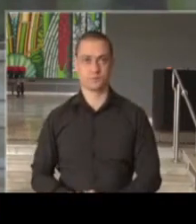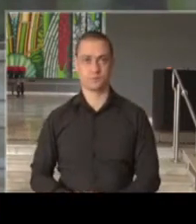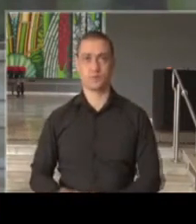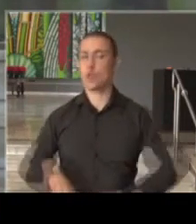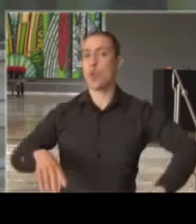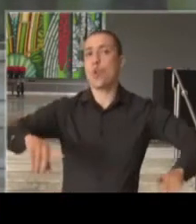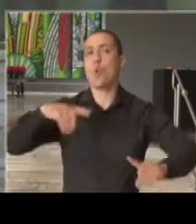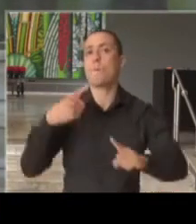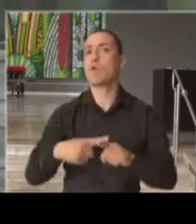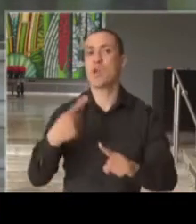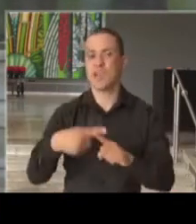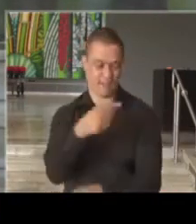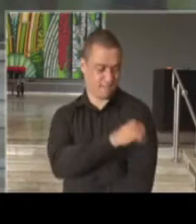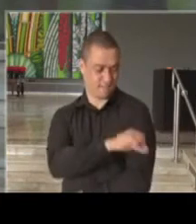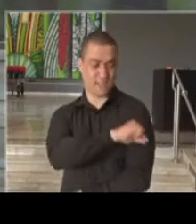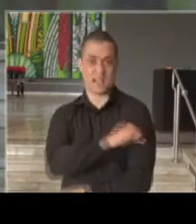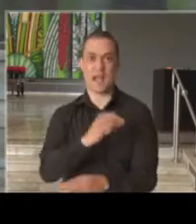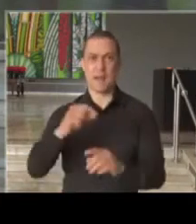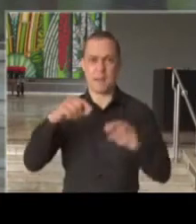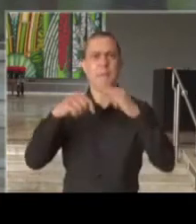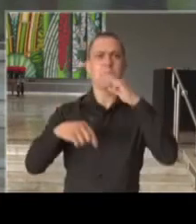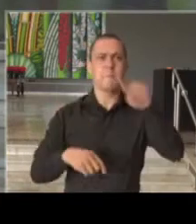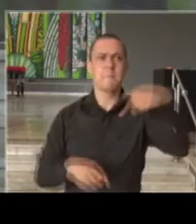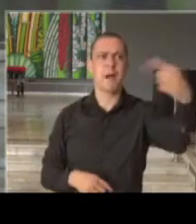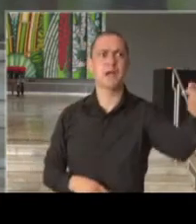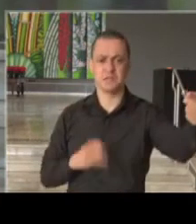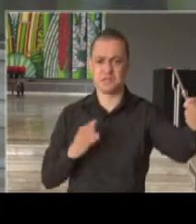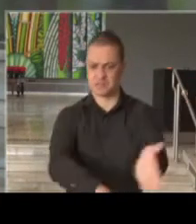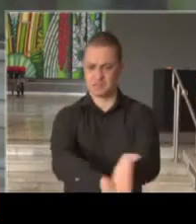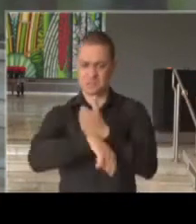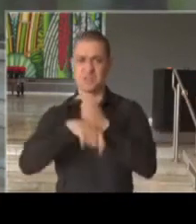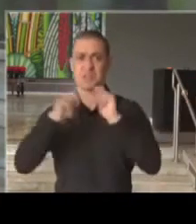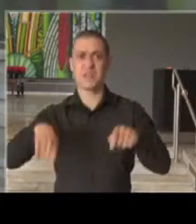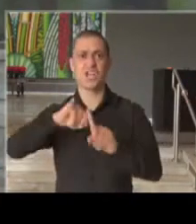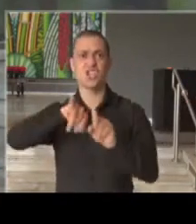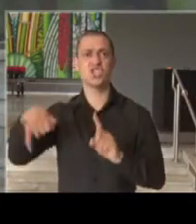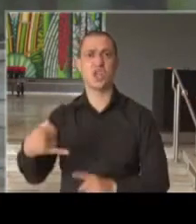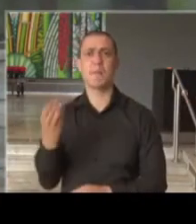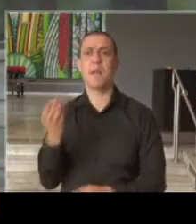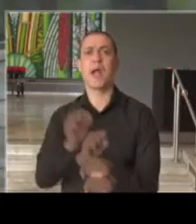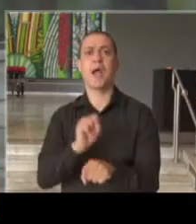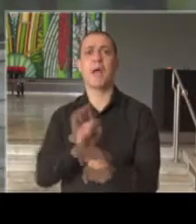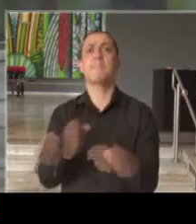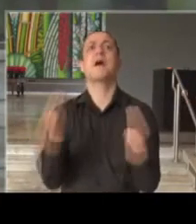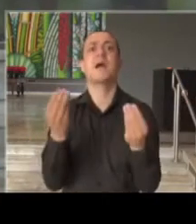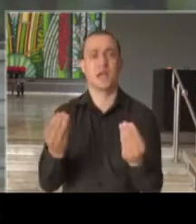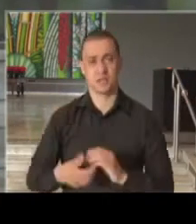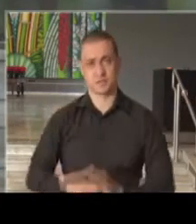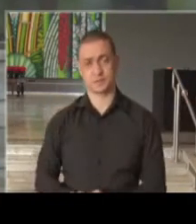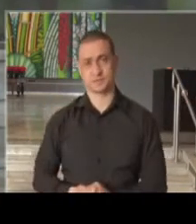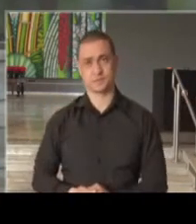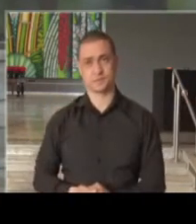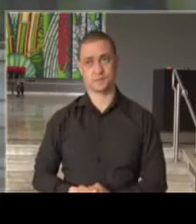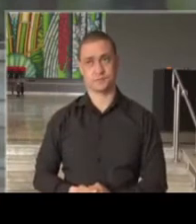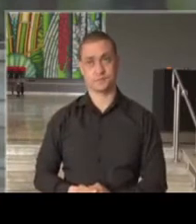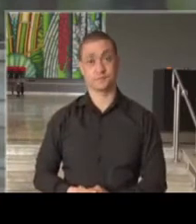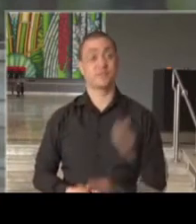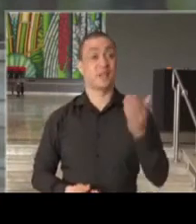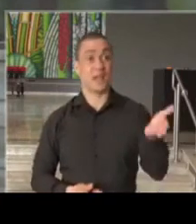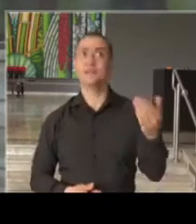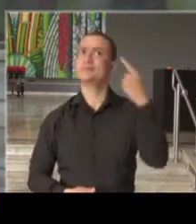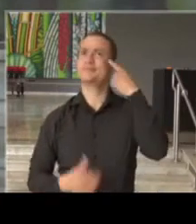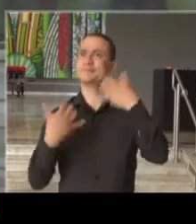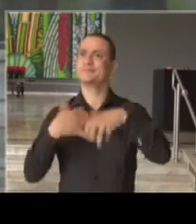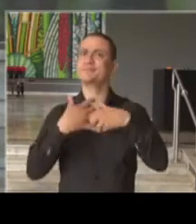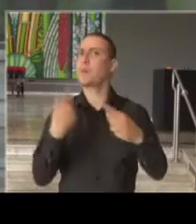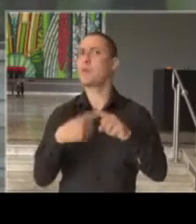que vacinar em março, se podemos iniciar a vacinação em janeiro? Esta é a pergunta para